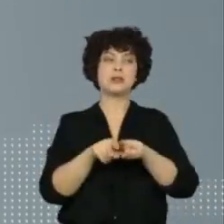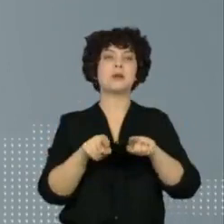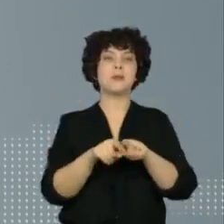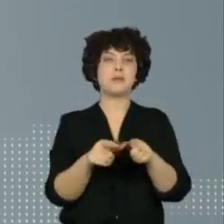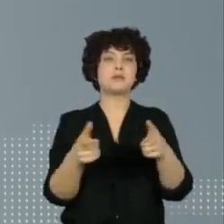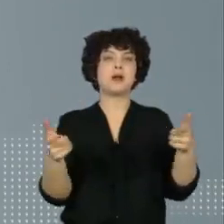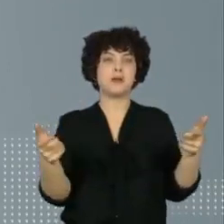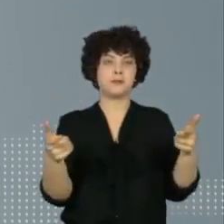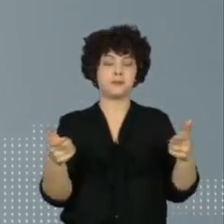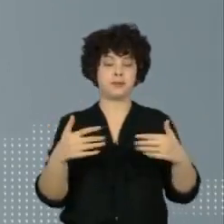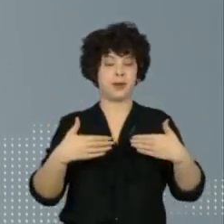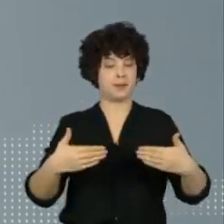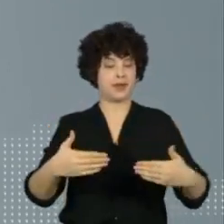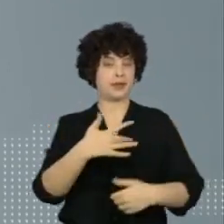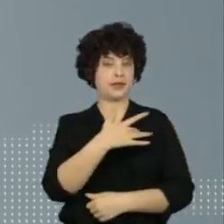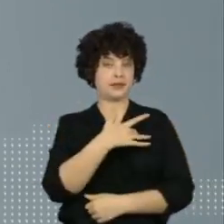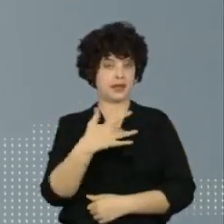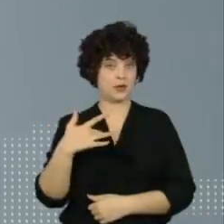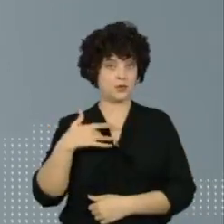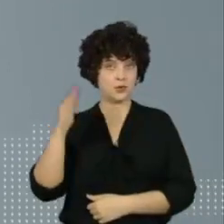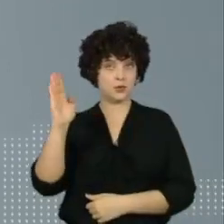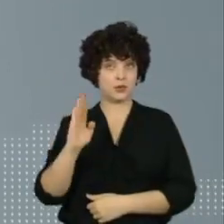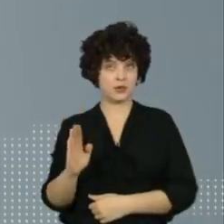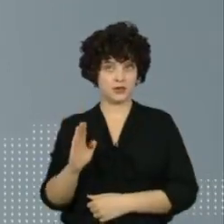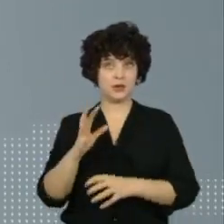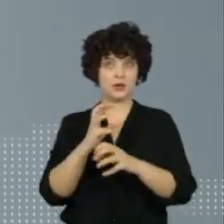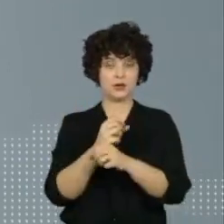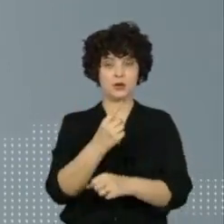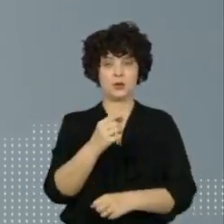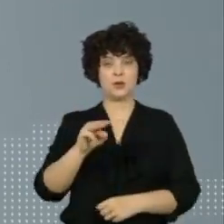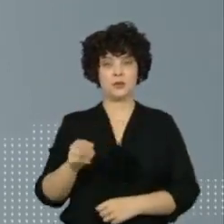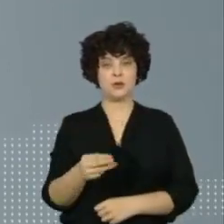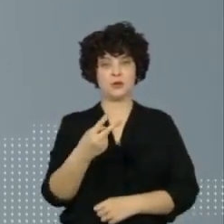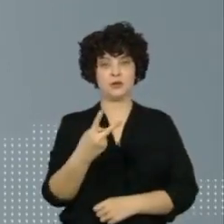segundo o Ministério da Saúde o Brasil tem